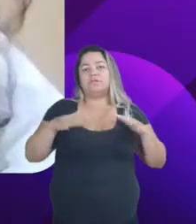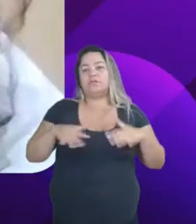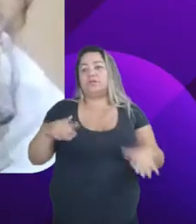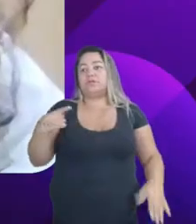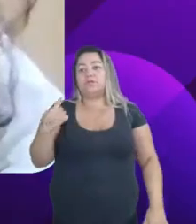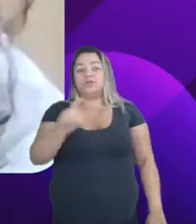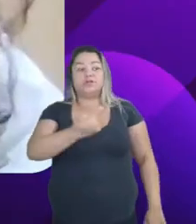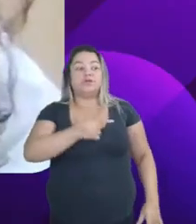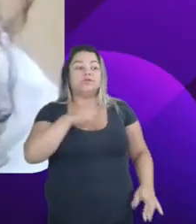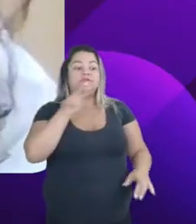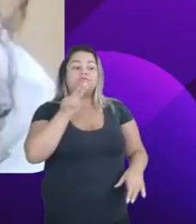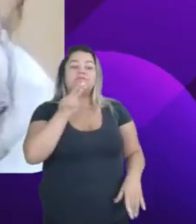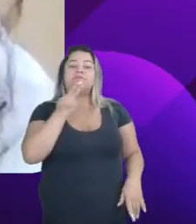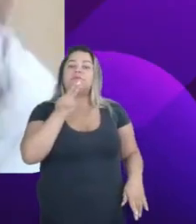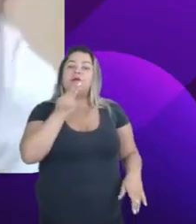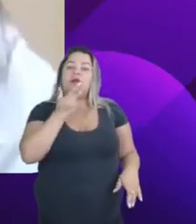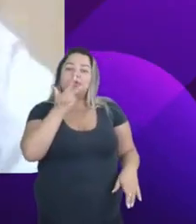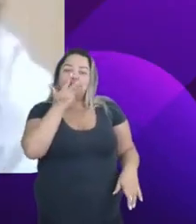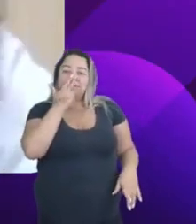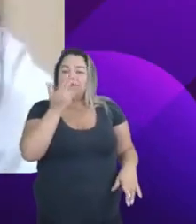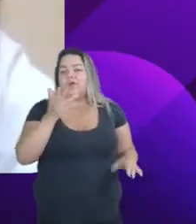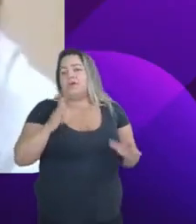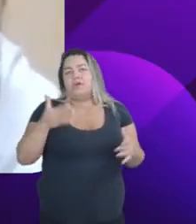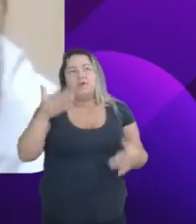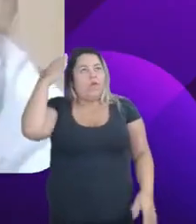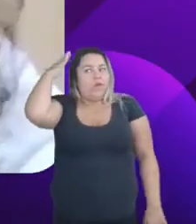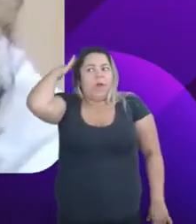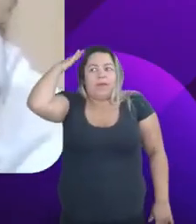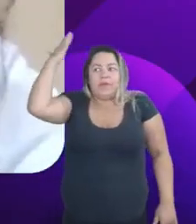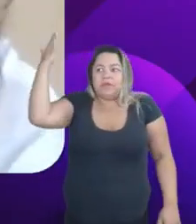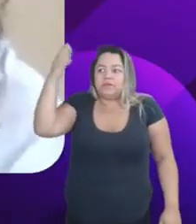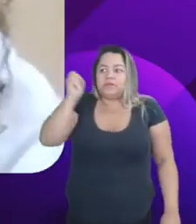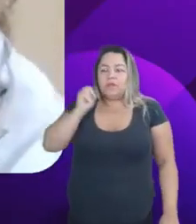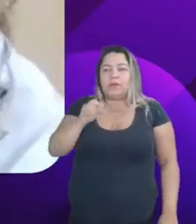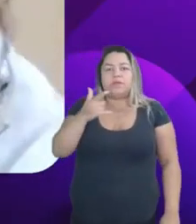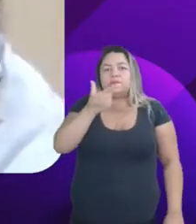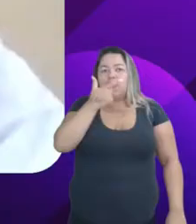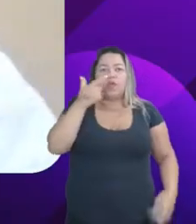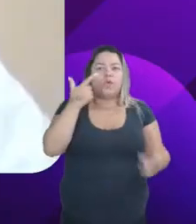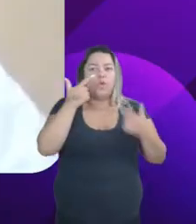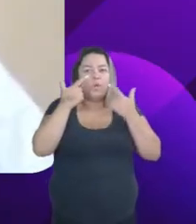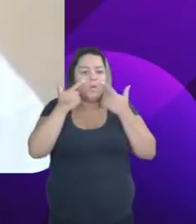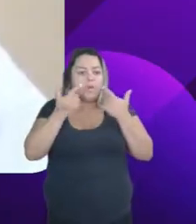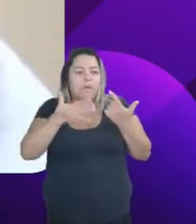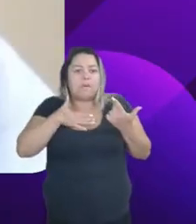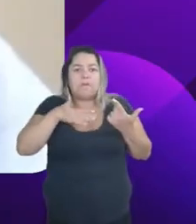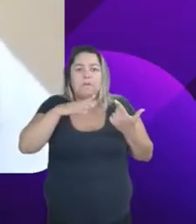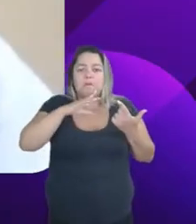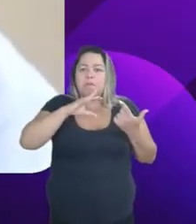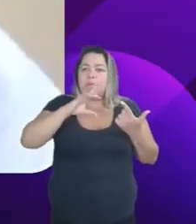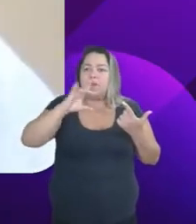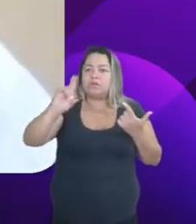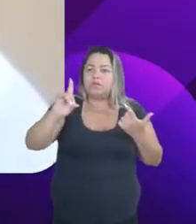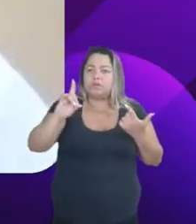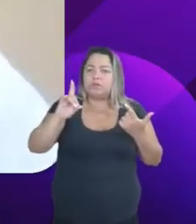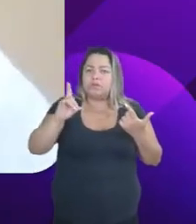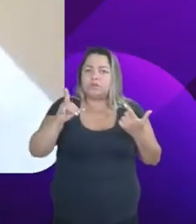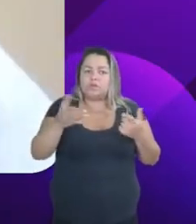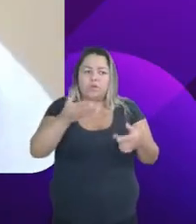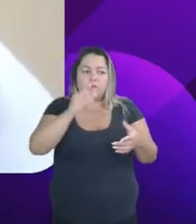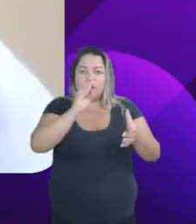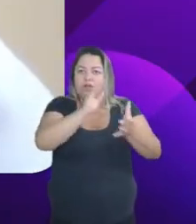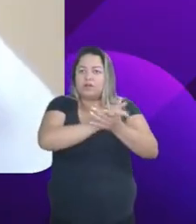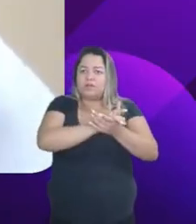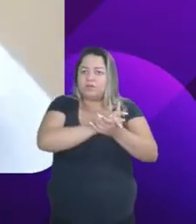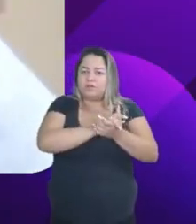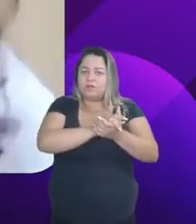nós identificamos e achamos um absurdo. Se eu aparecer com o olho roxo na frente de vocês, vocês vão dizer, meu Deus, o companheiro da companheira